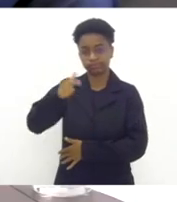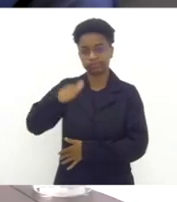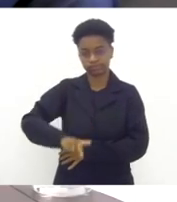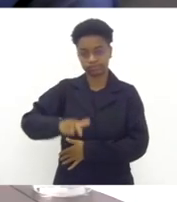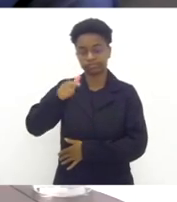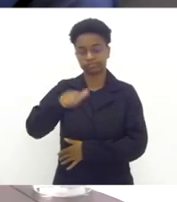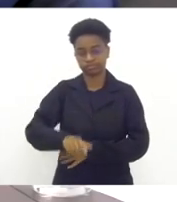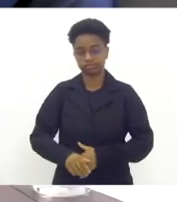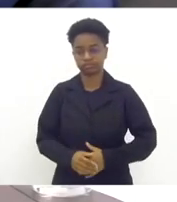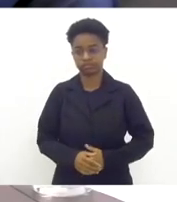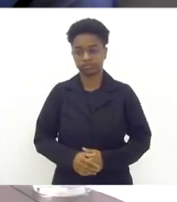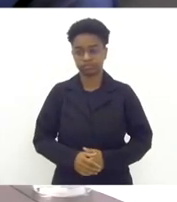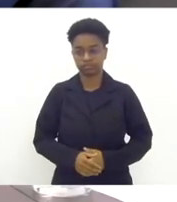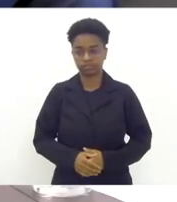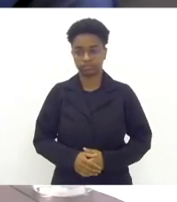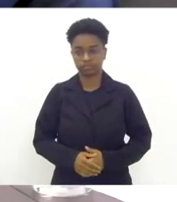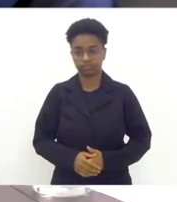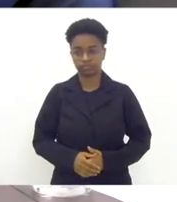mecanismos.